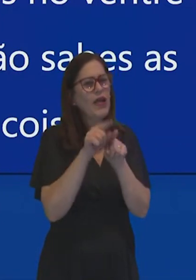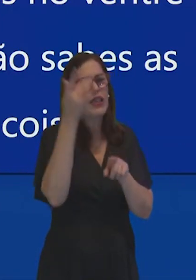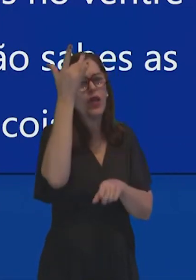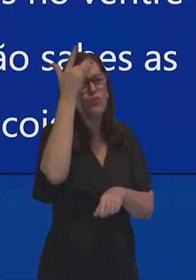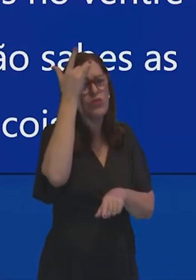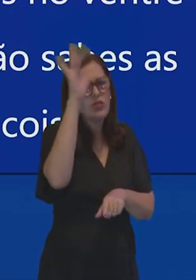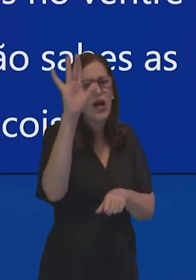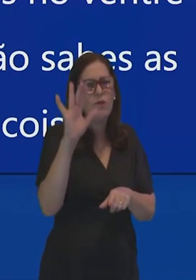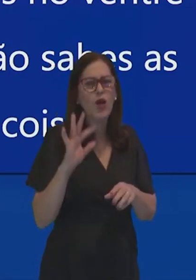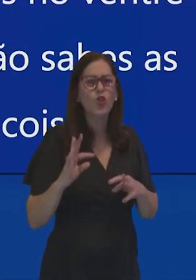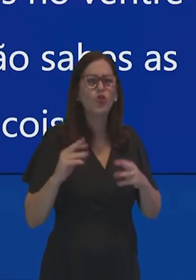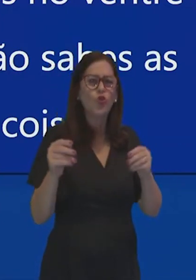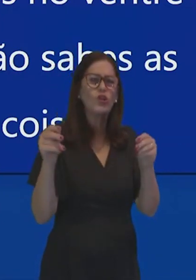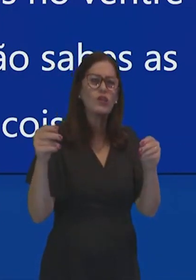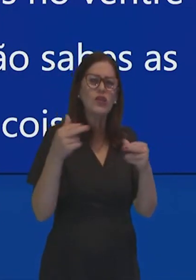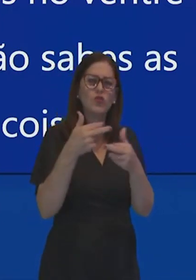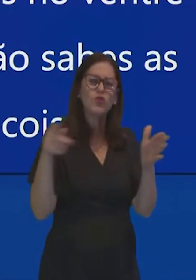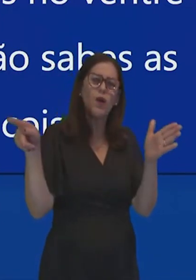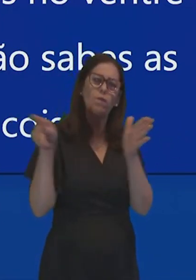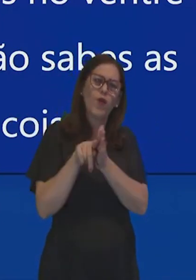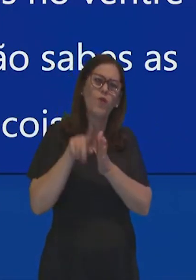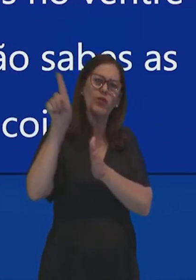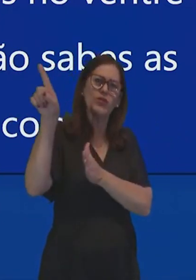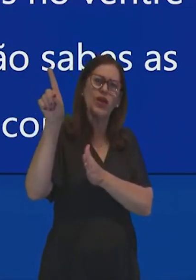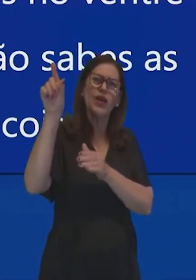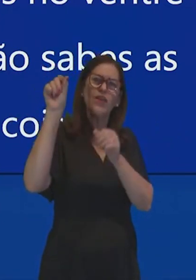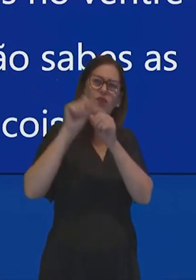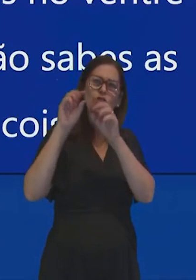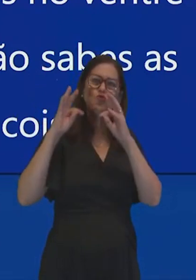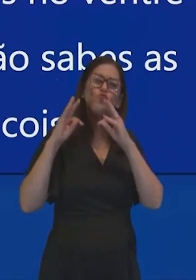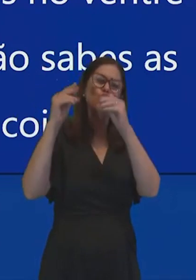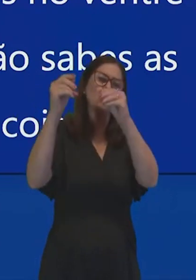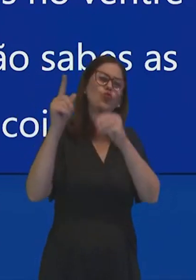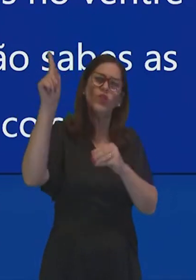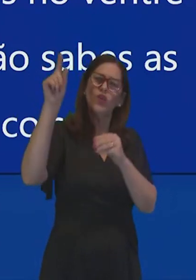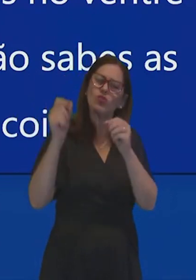sabes todas as obras de Deus que faz todas as coisas,